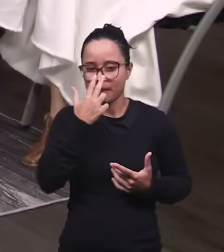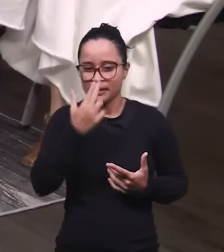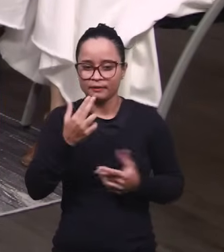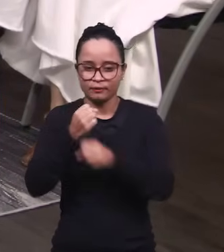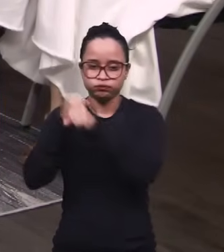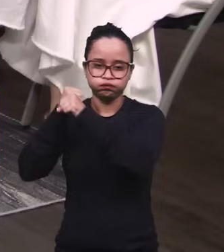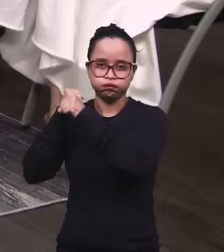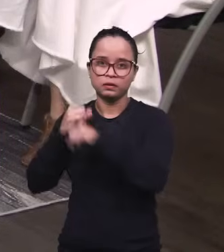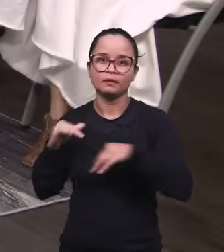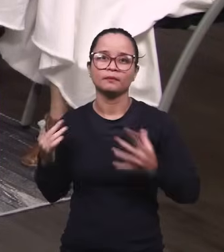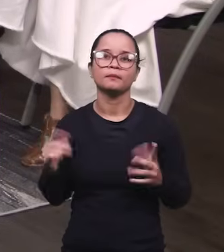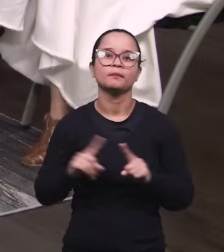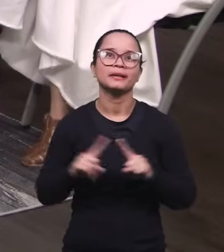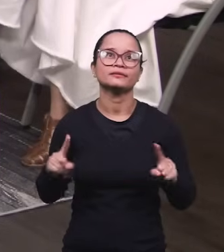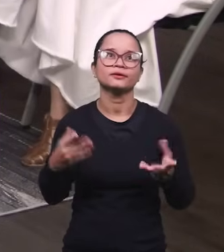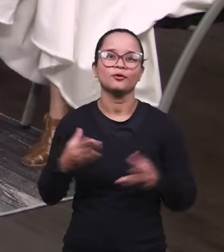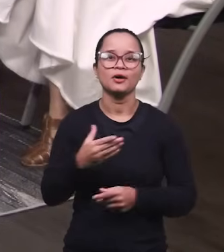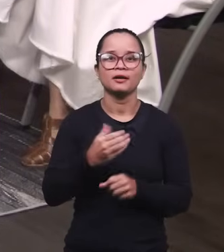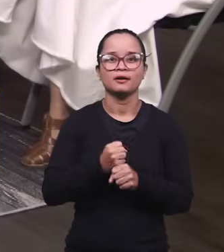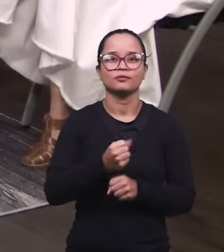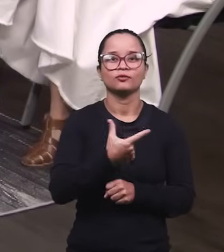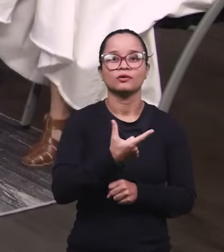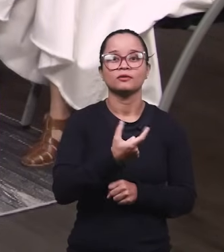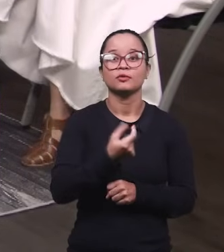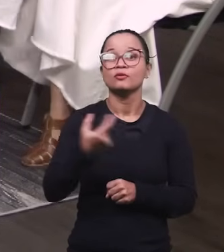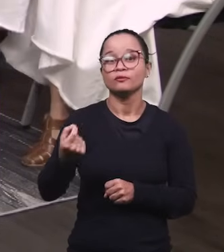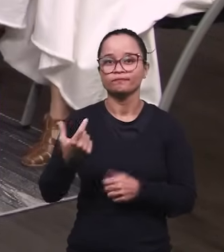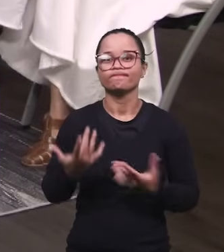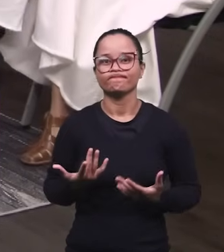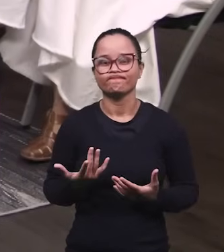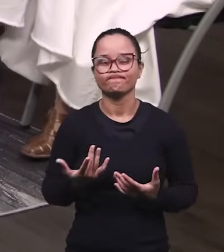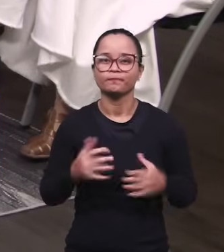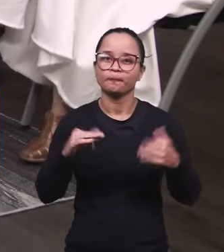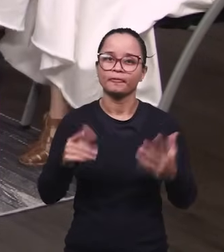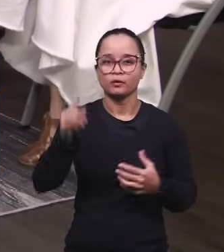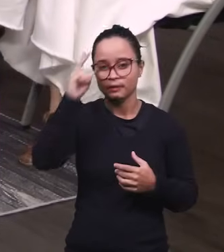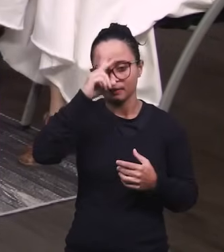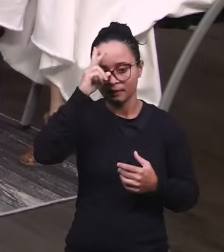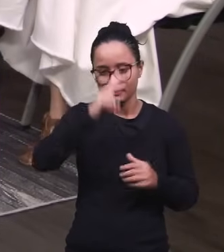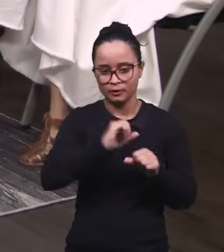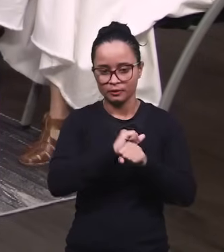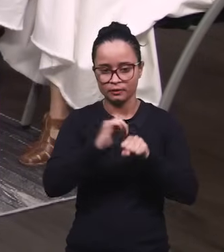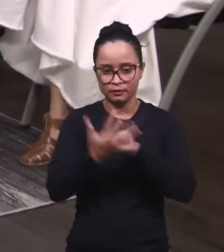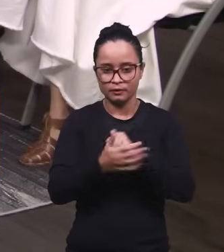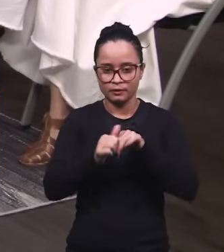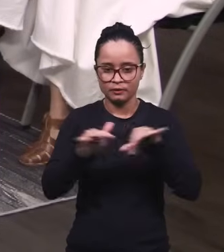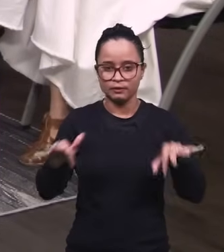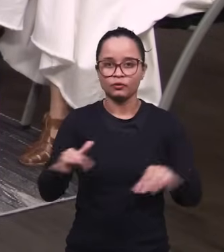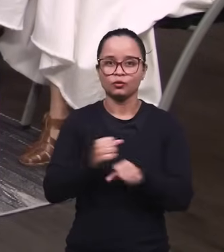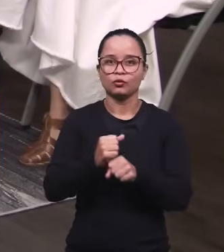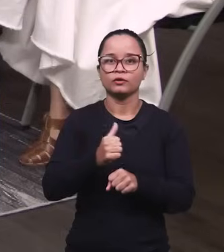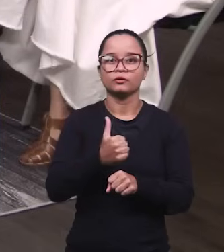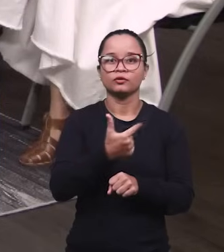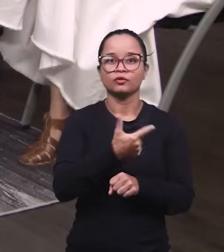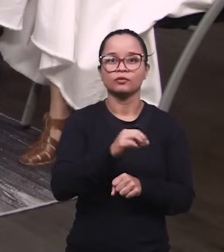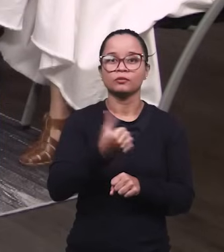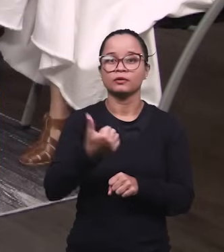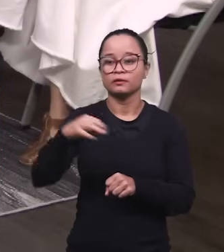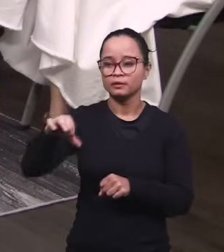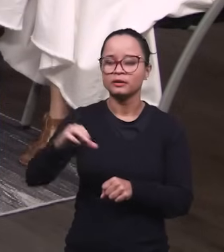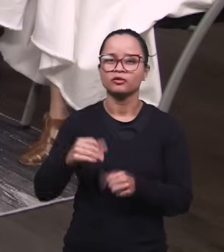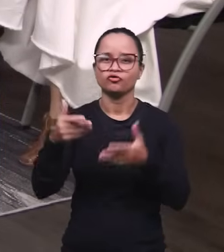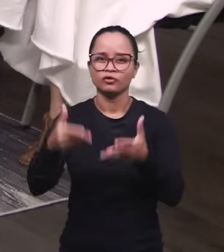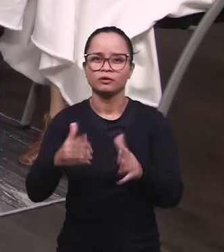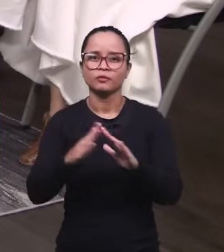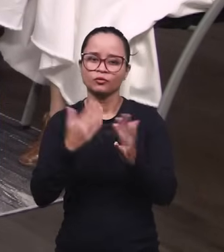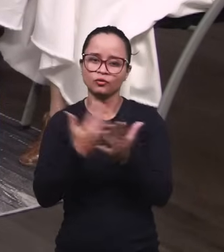fez tanto tempo, mas foi agora, em 2020. Então, eu lembro que a pandemia foi chegando, 2019, em 2020 nós